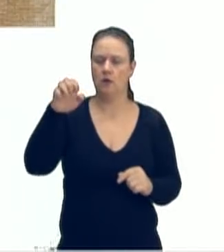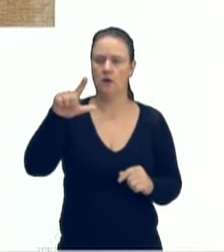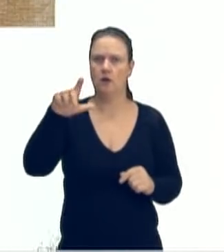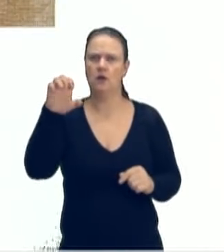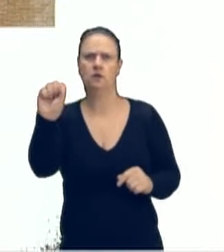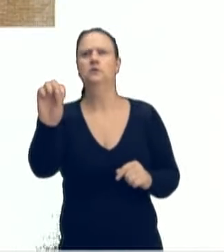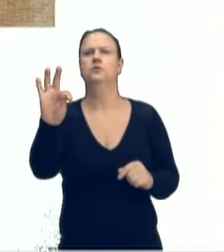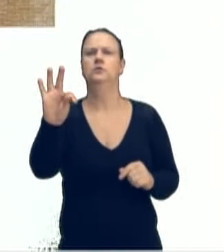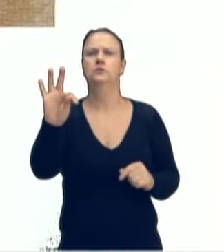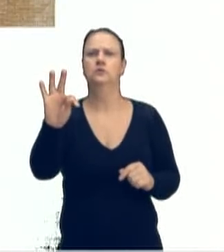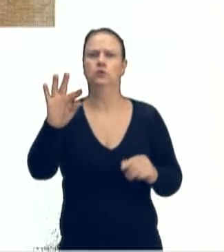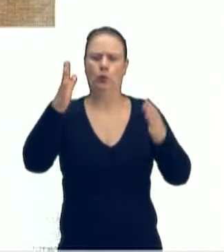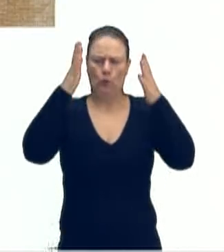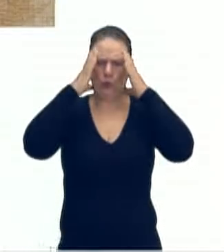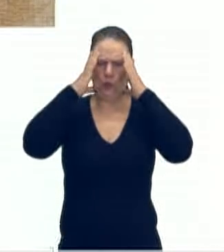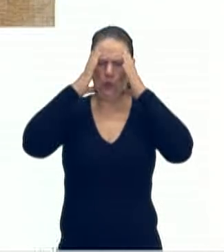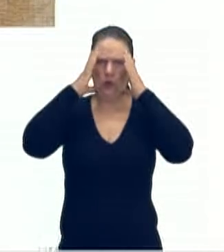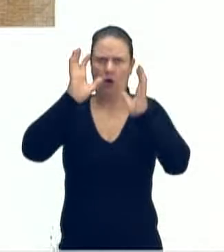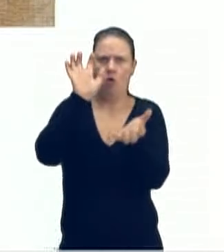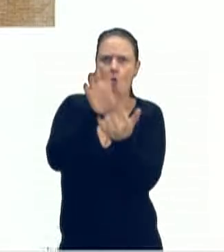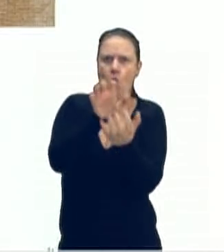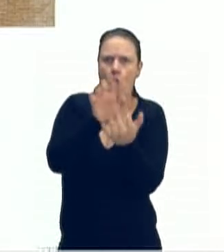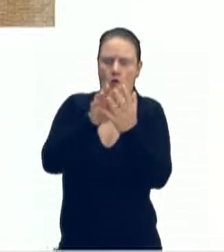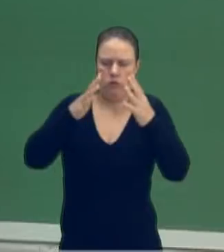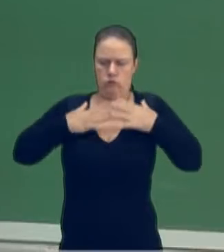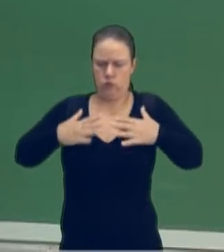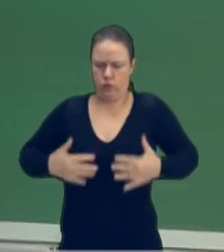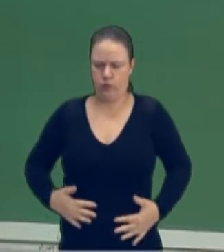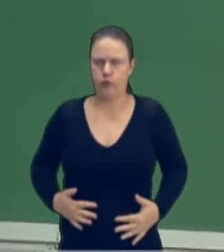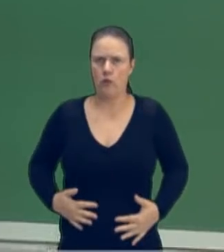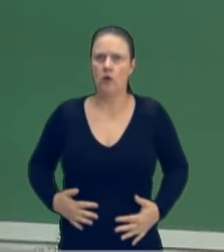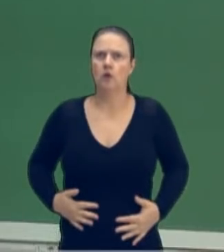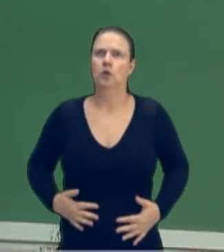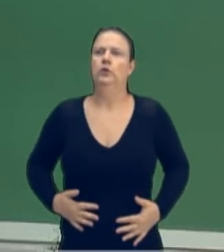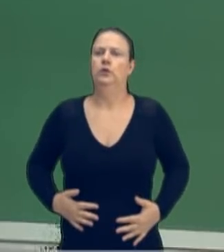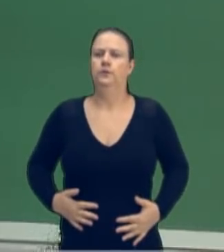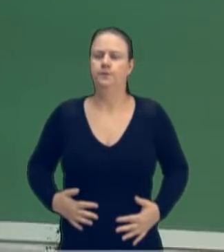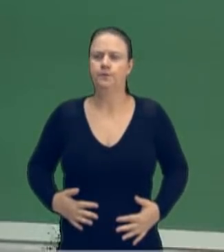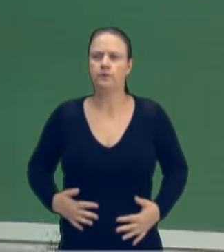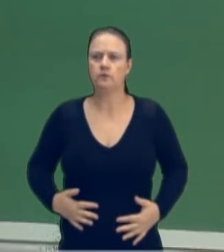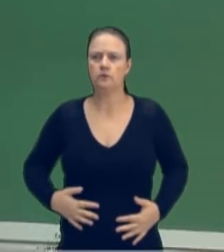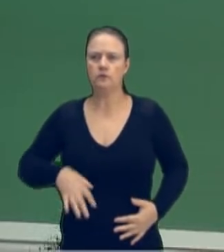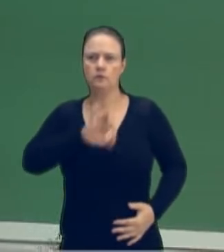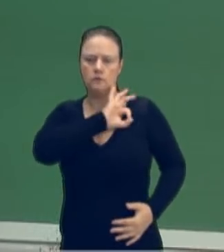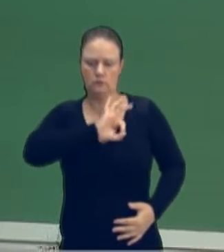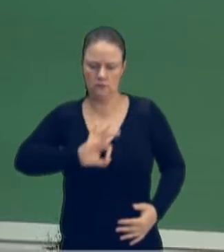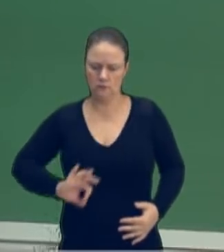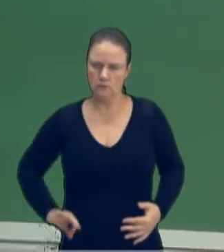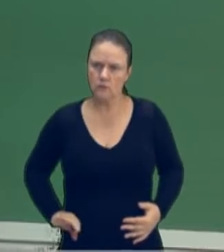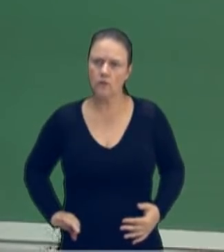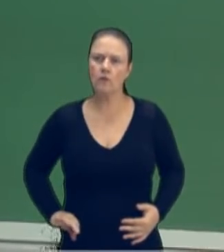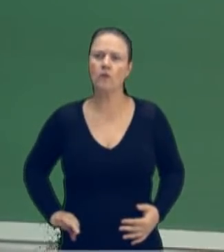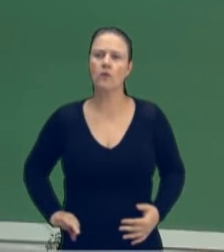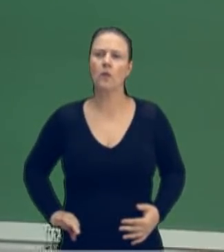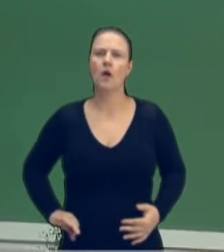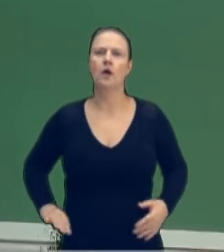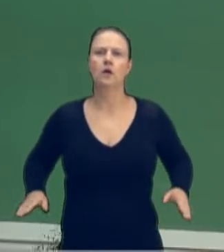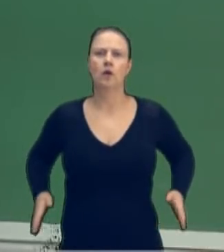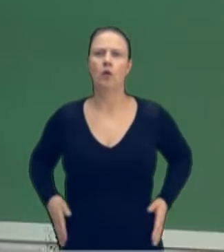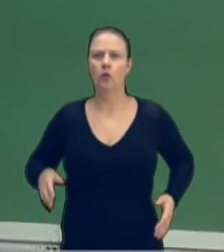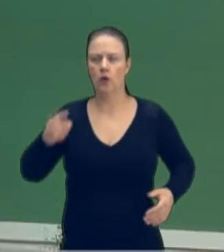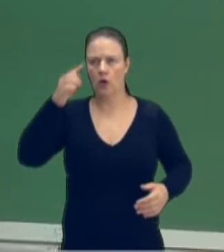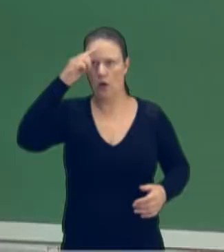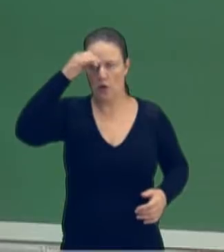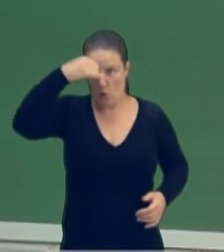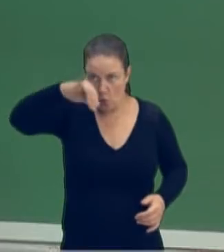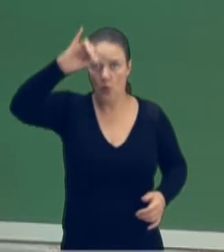peito de onça, bunda de hipopótamo. Então, é uma deusa animalesca, inclusive uma mistura aqui de 3 deuses, que se utilizam, inclusive, a divindades